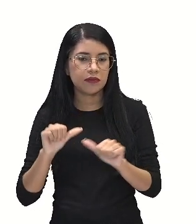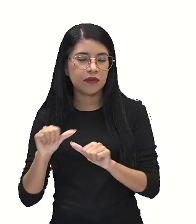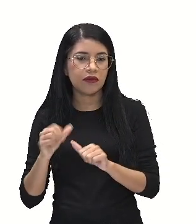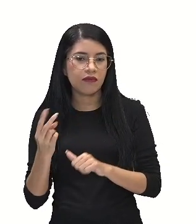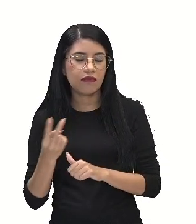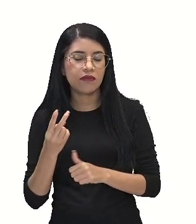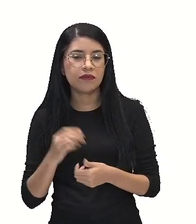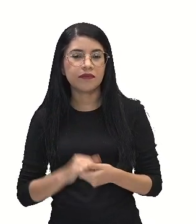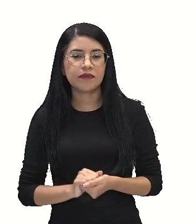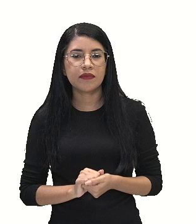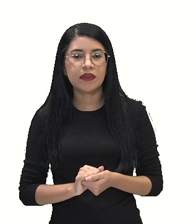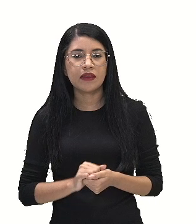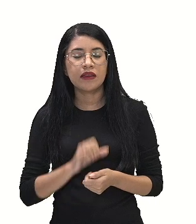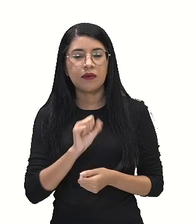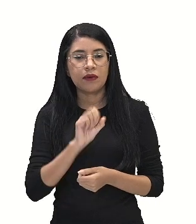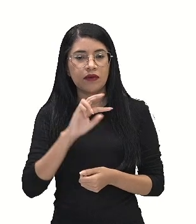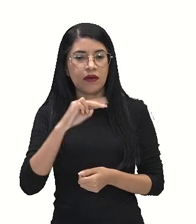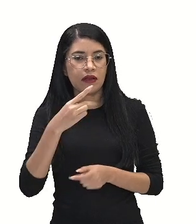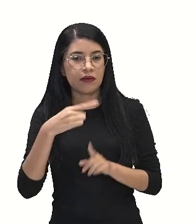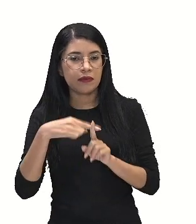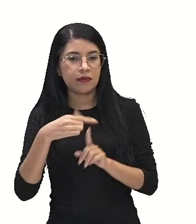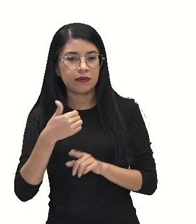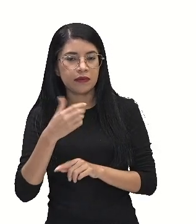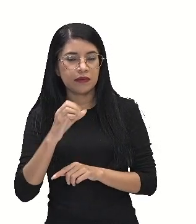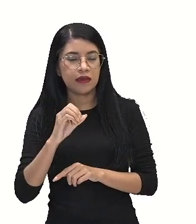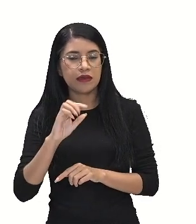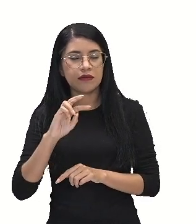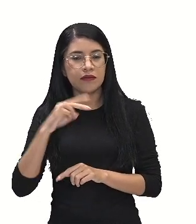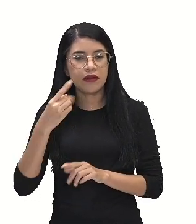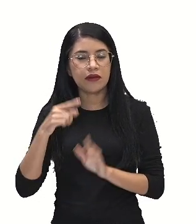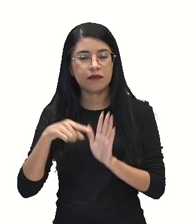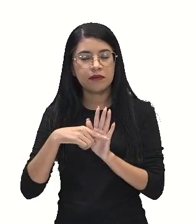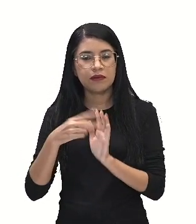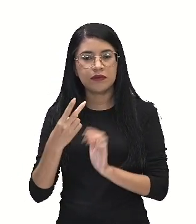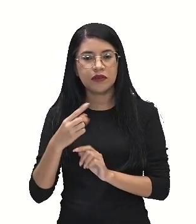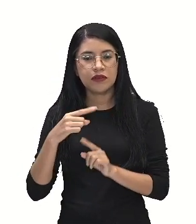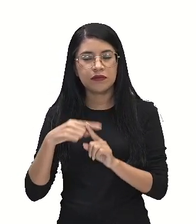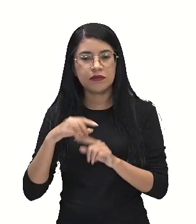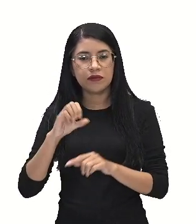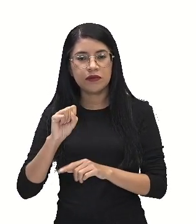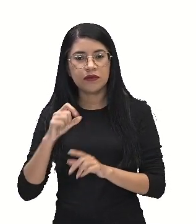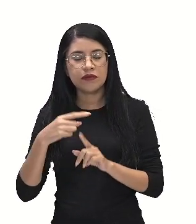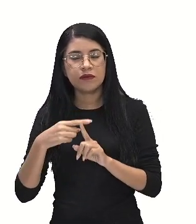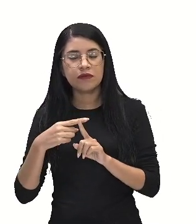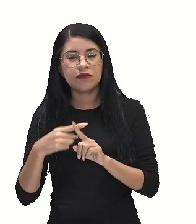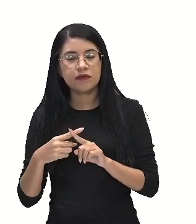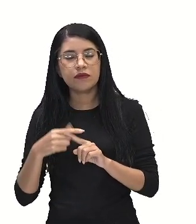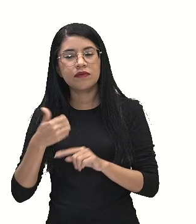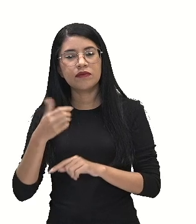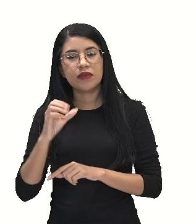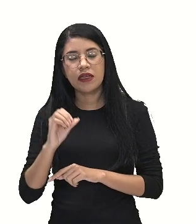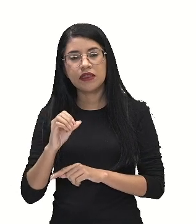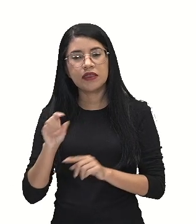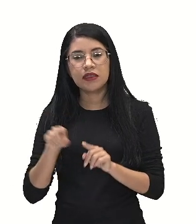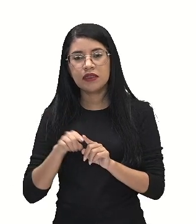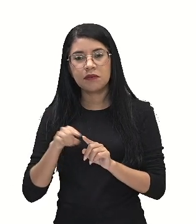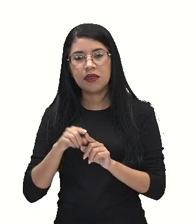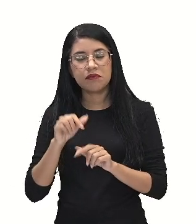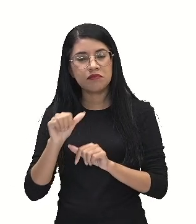Menos 2 vezes 8 vezes 10. Aqui também, se você inverter os lados, não vai influenciar em nada, porque é um produto,